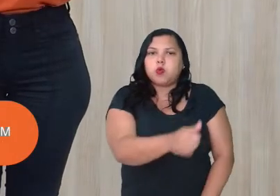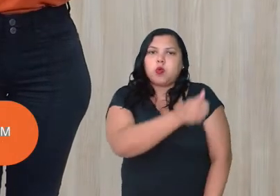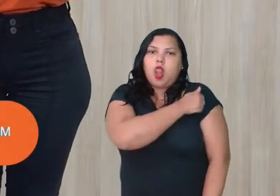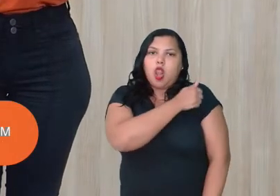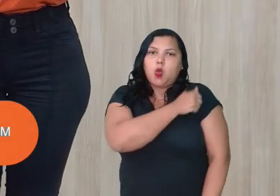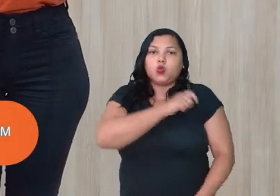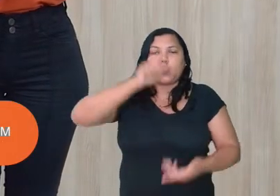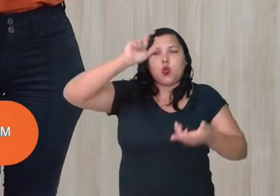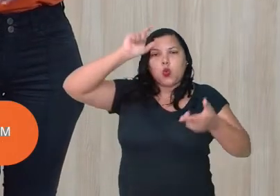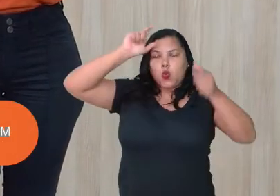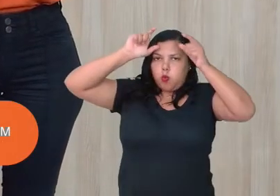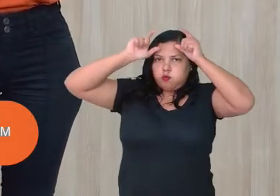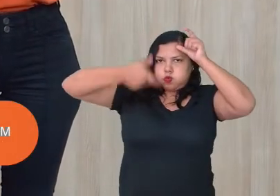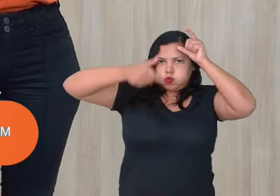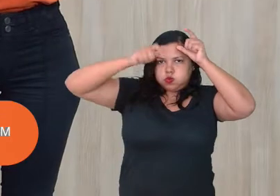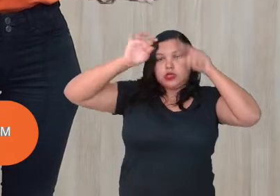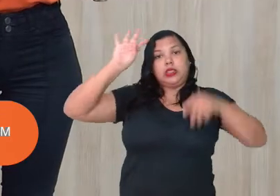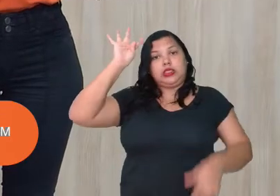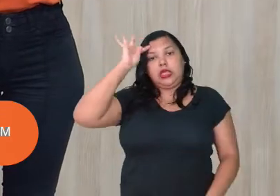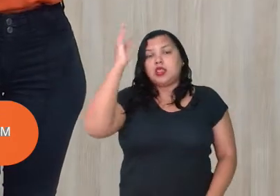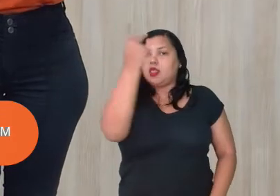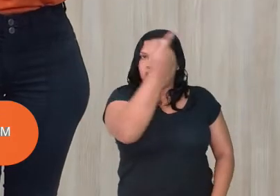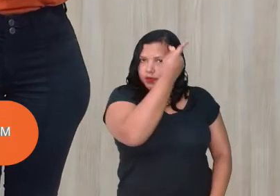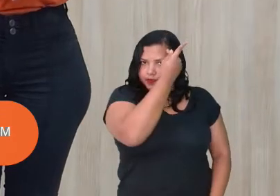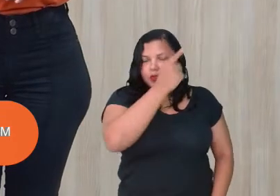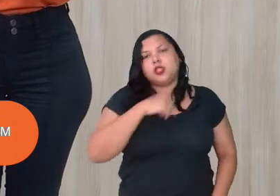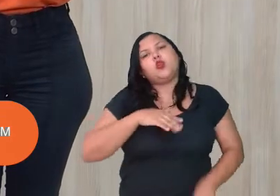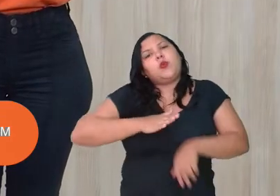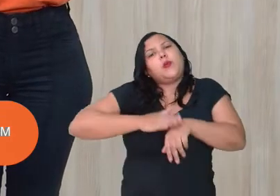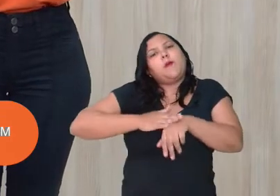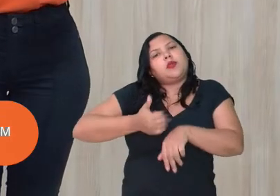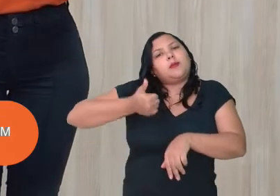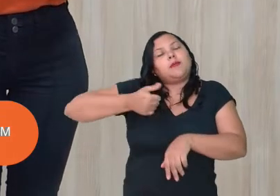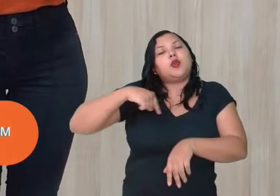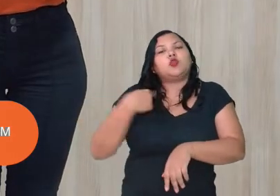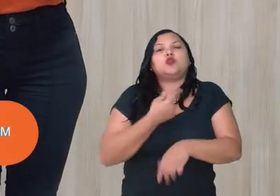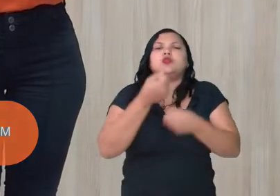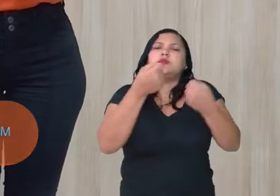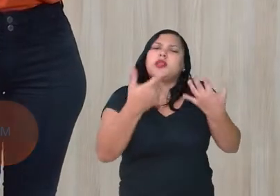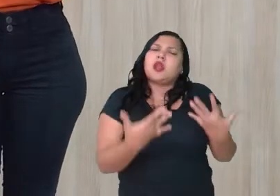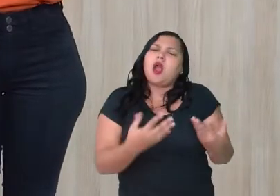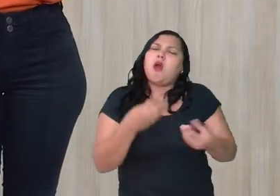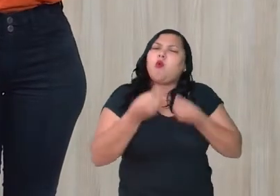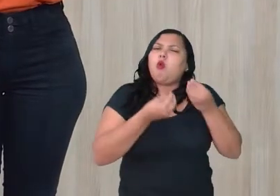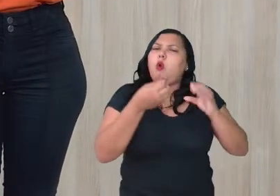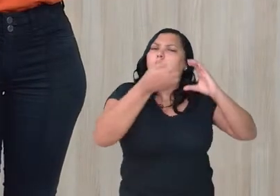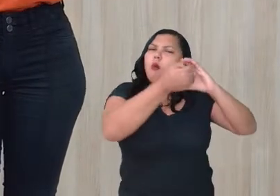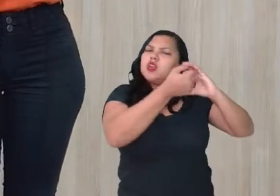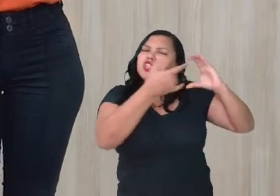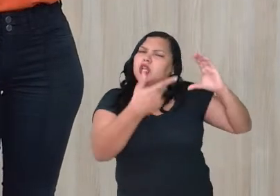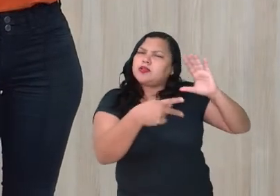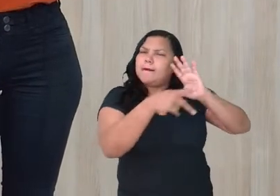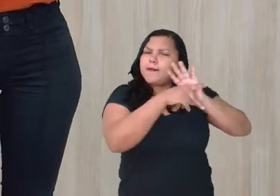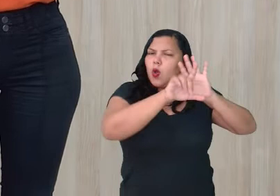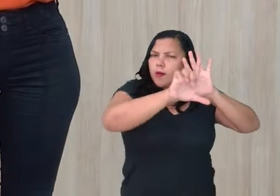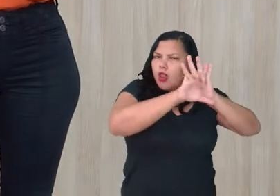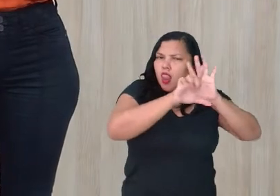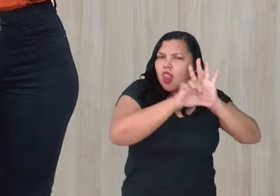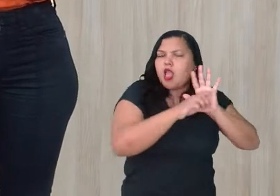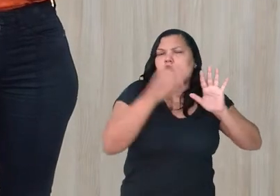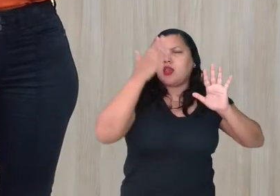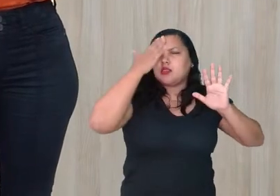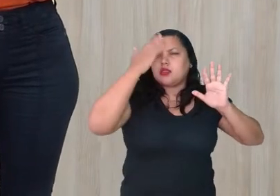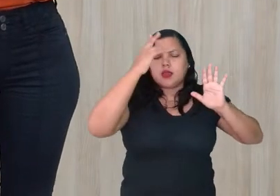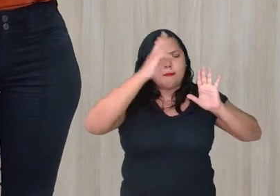e TDAH. Então, no nosso primeiro encontro, nós falamos da configuração, esmiuçamos cada parágrafo